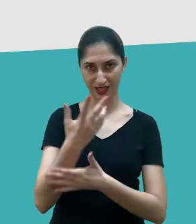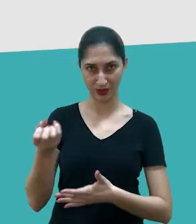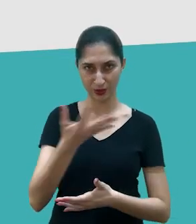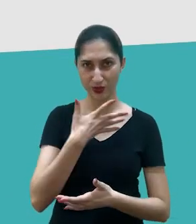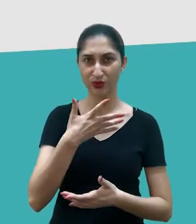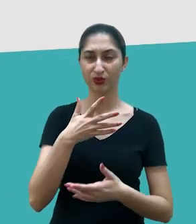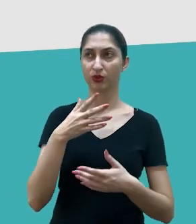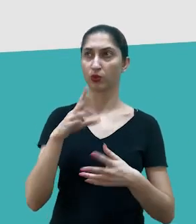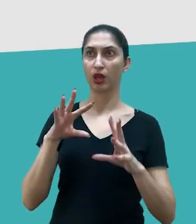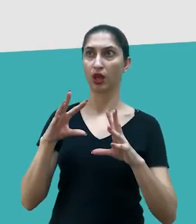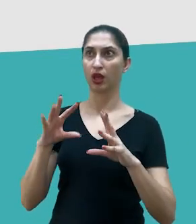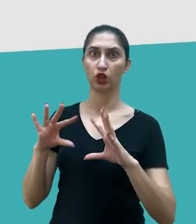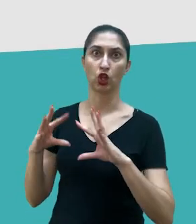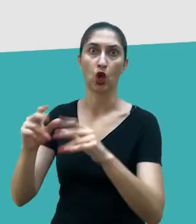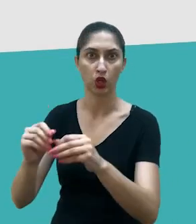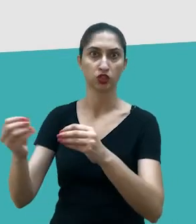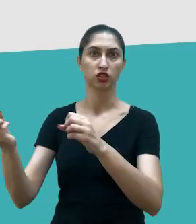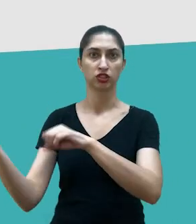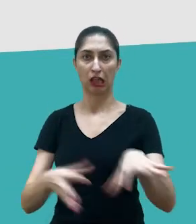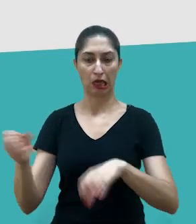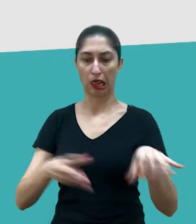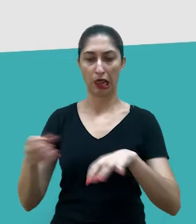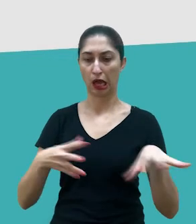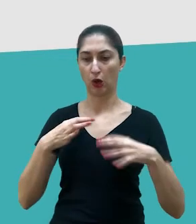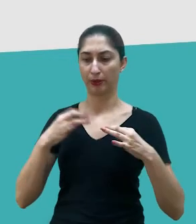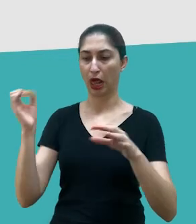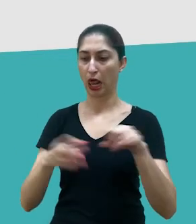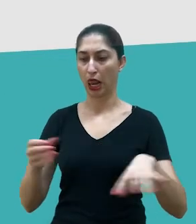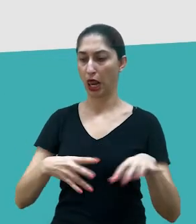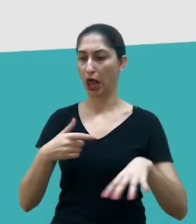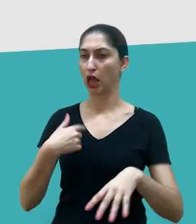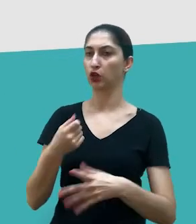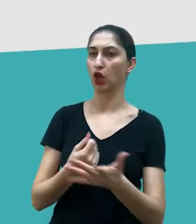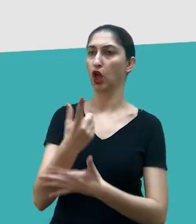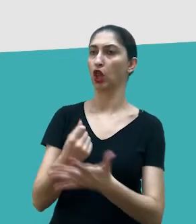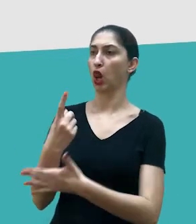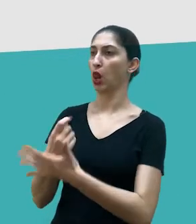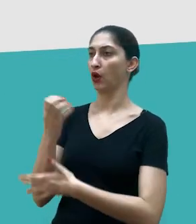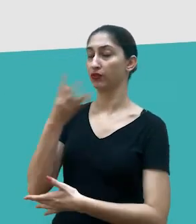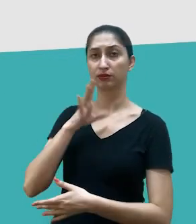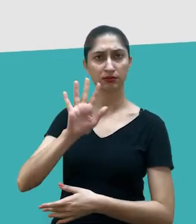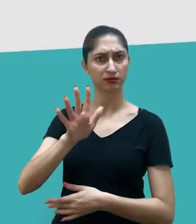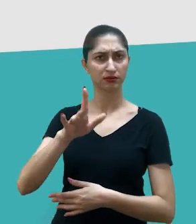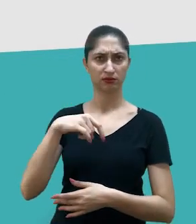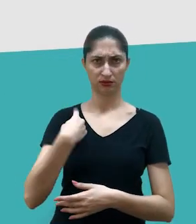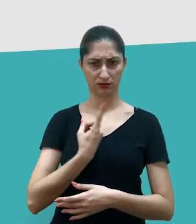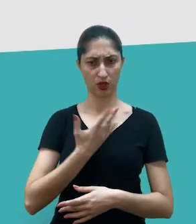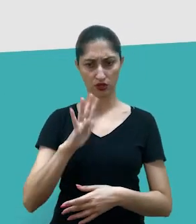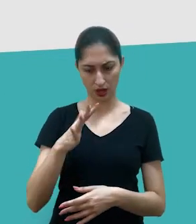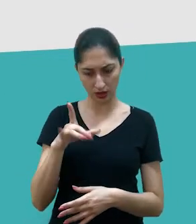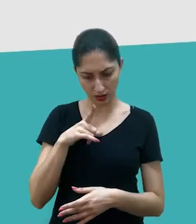precisa trocar o guarda-roupa inteiro, porque isso não é sustentável. Sustentável, lembra, é usar até o fim aquilo que a gente